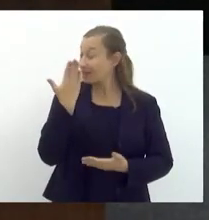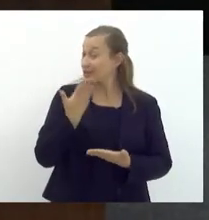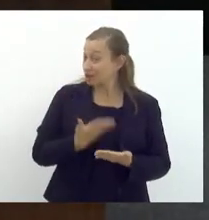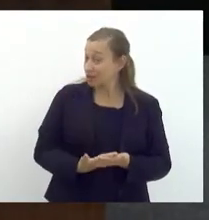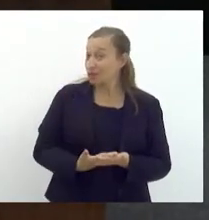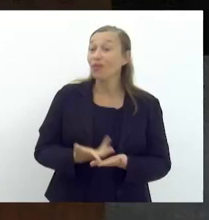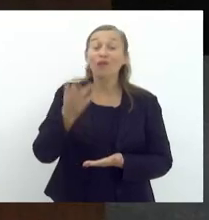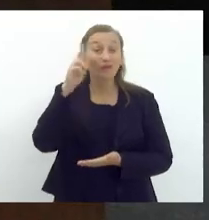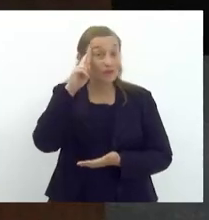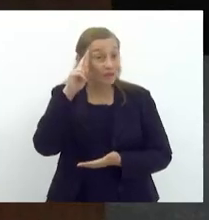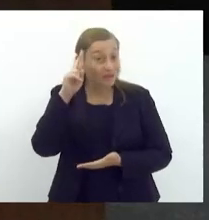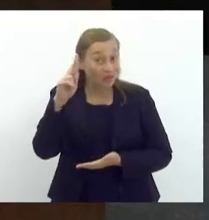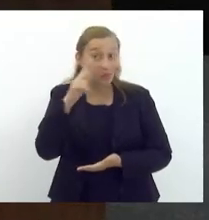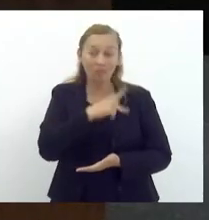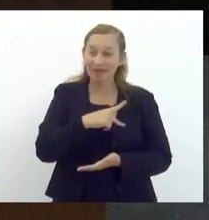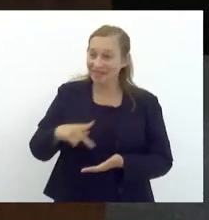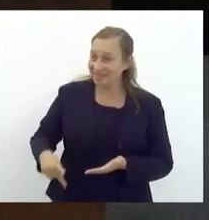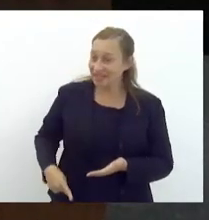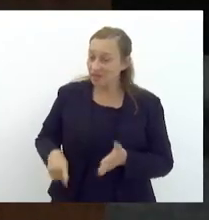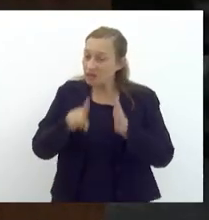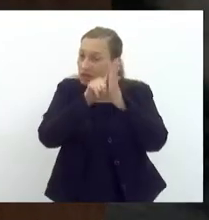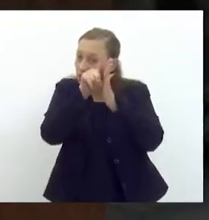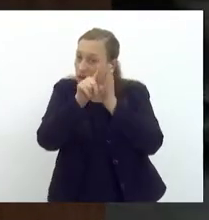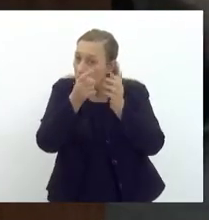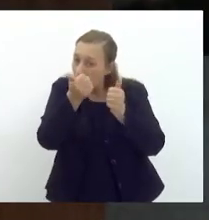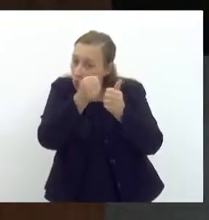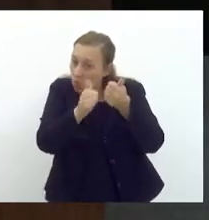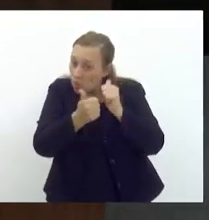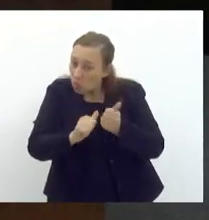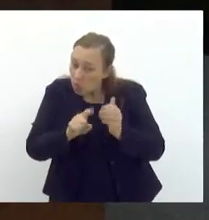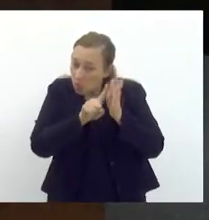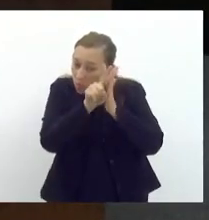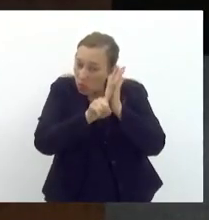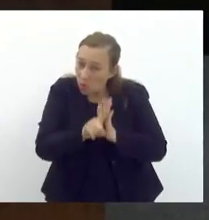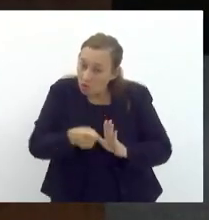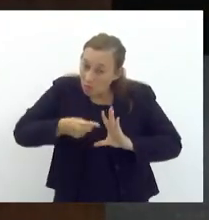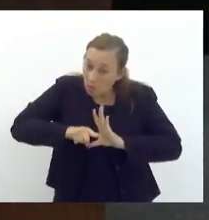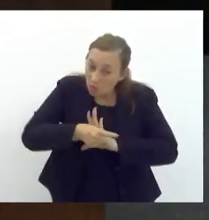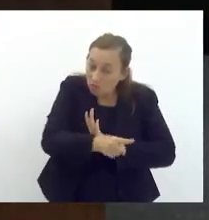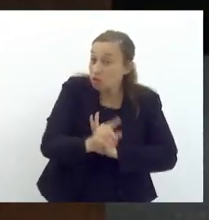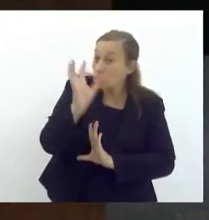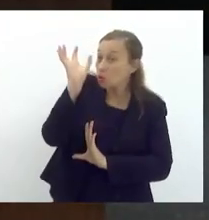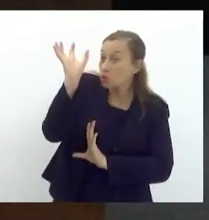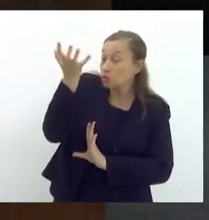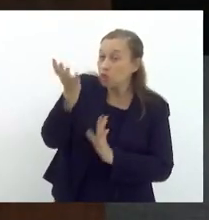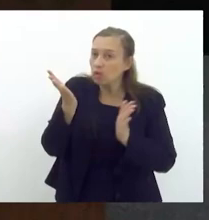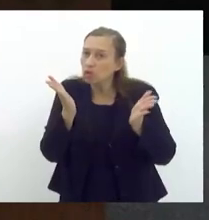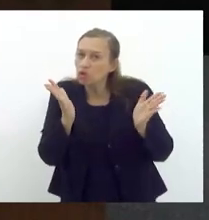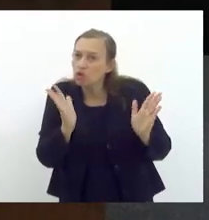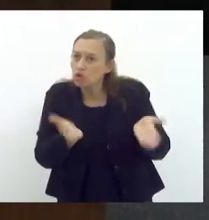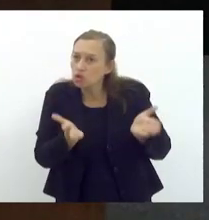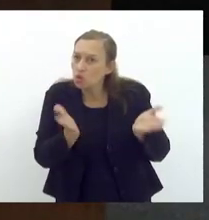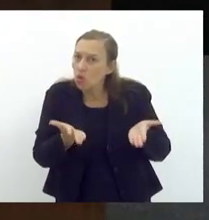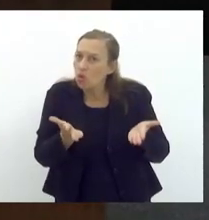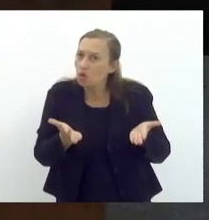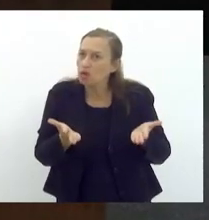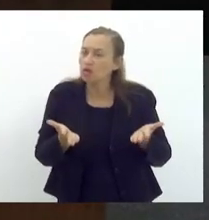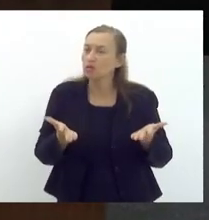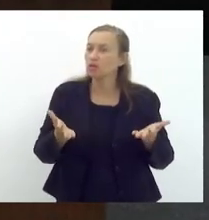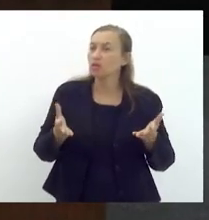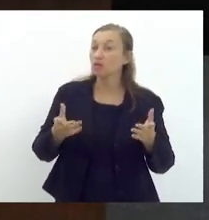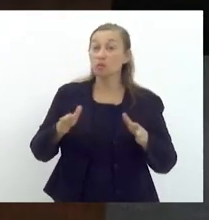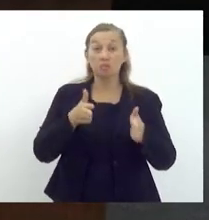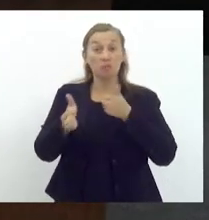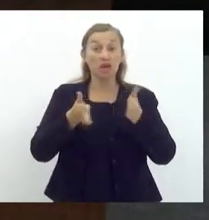vossa excelência vai fazer uma análise profunda do clima que hoje essa Assembleia vive